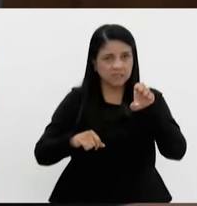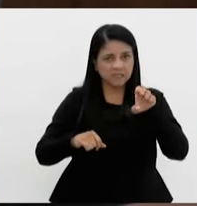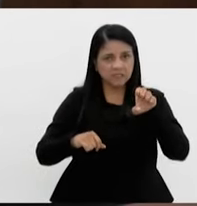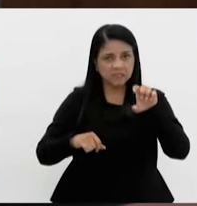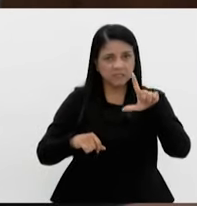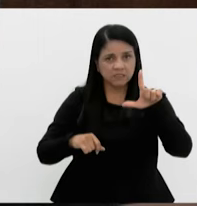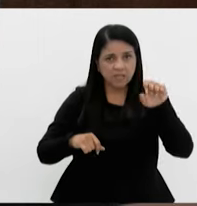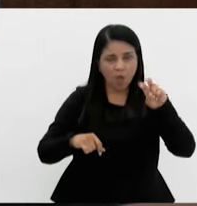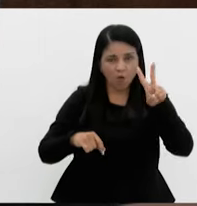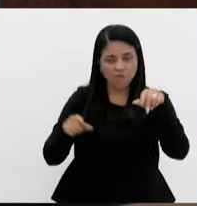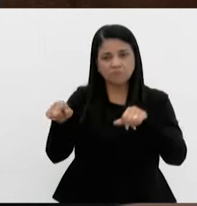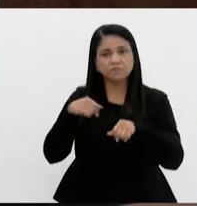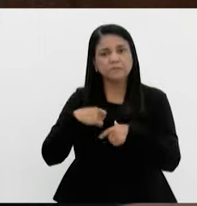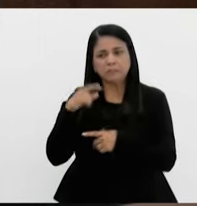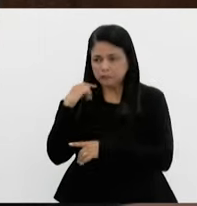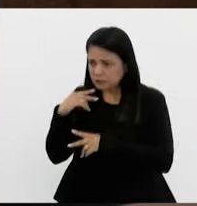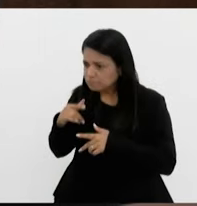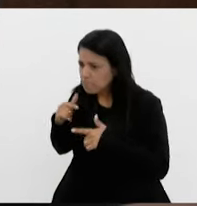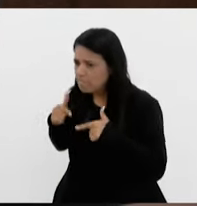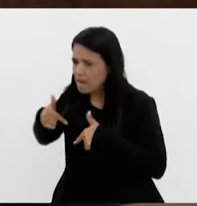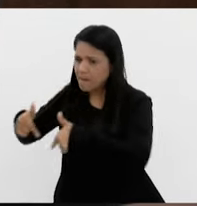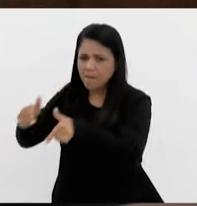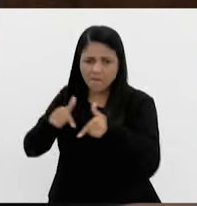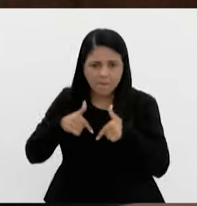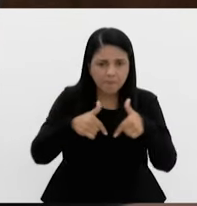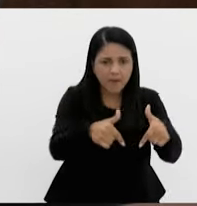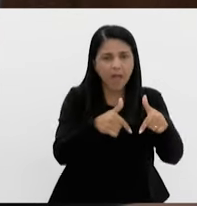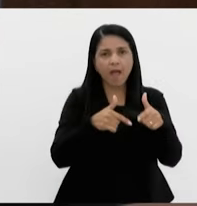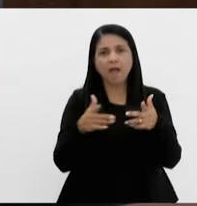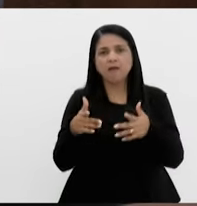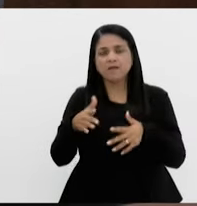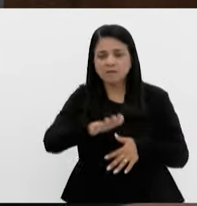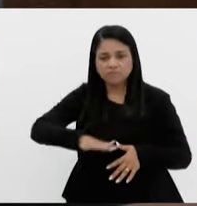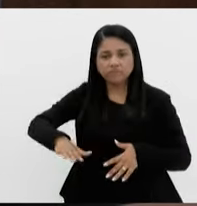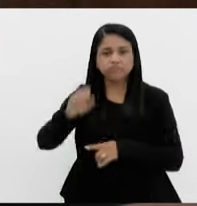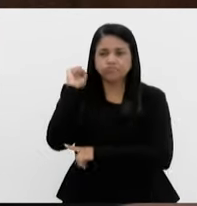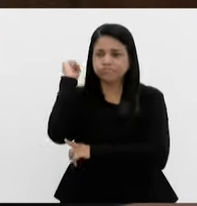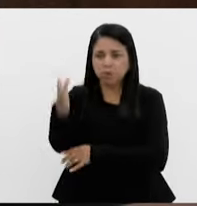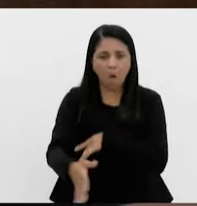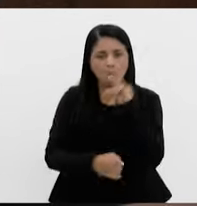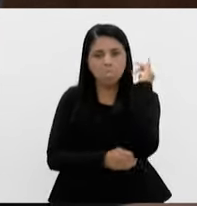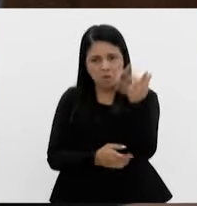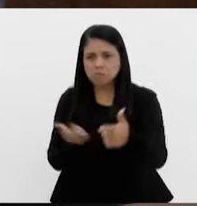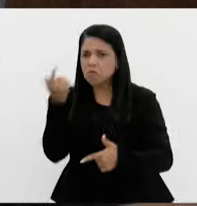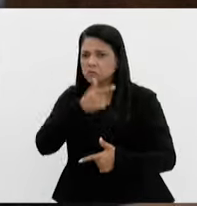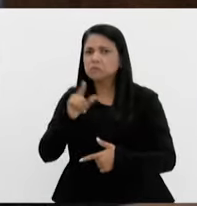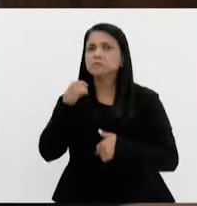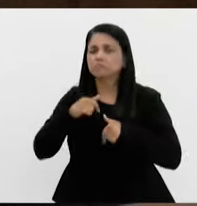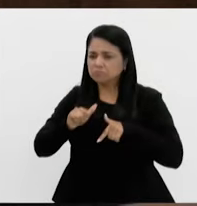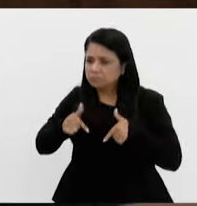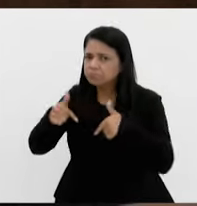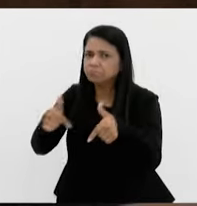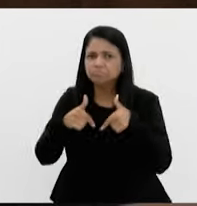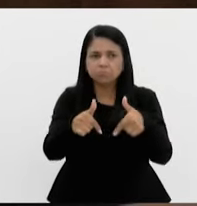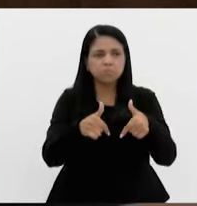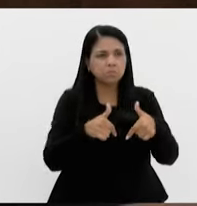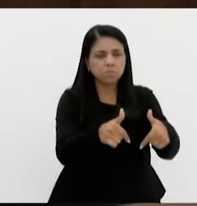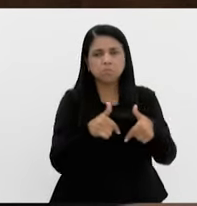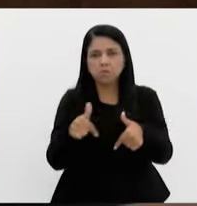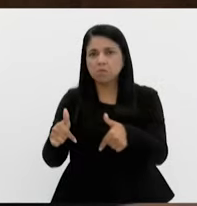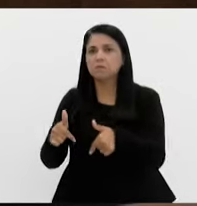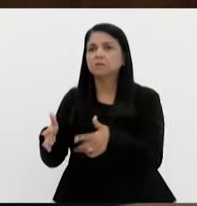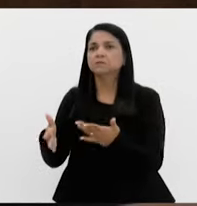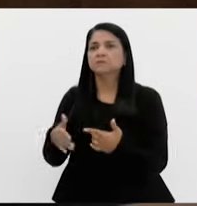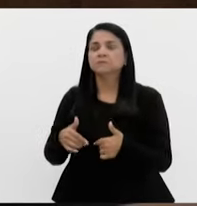eu sempre reconheci sem eles nós não teríamos conseguido o que nós conseguimos para concluir quando eu fui